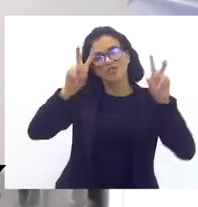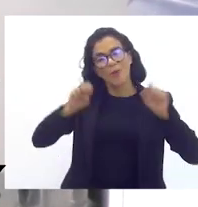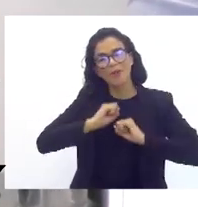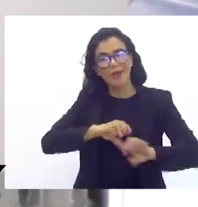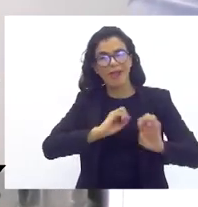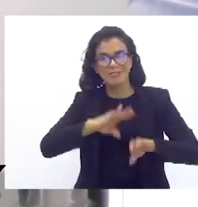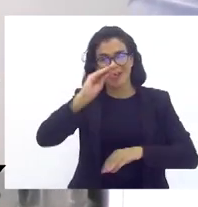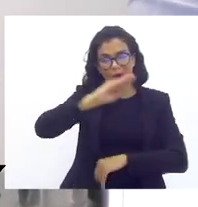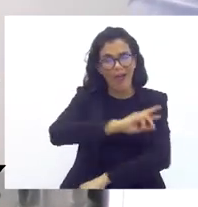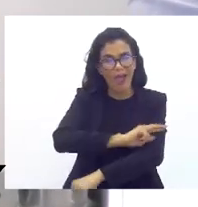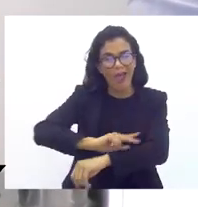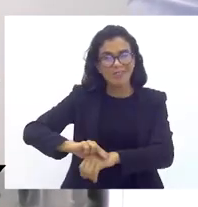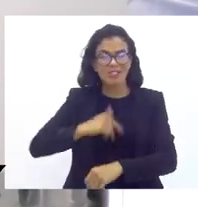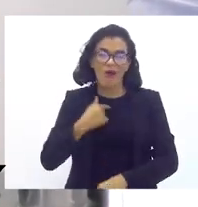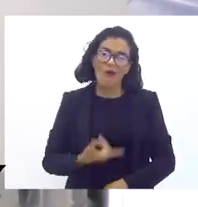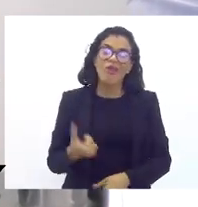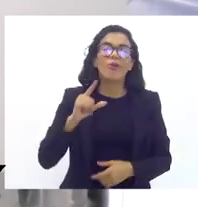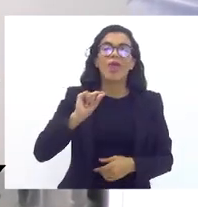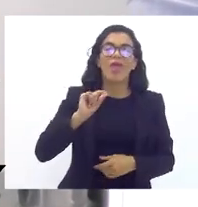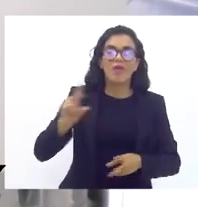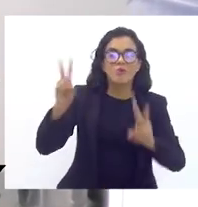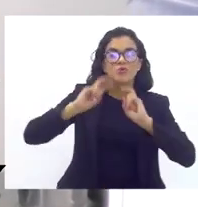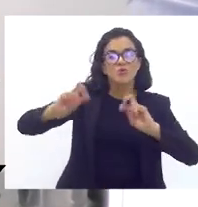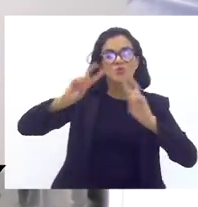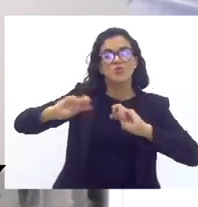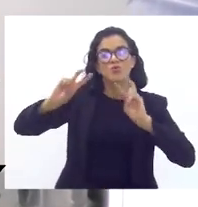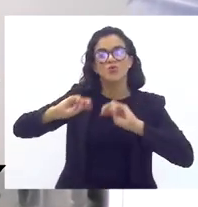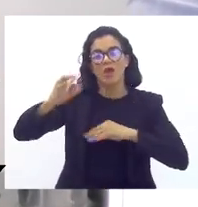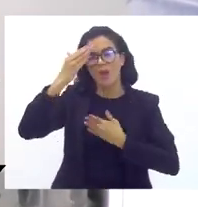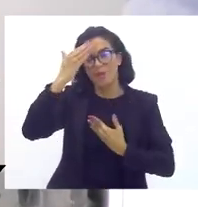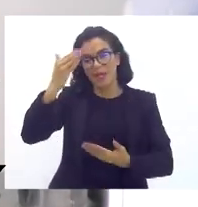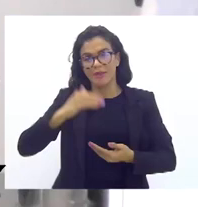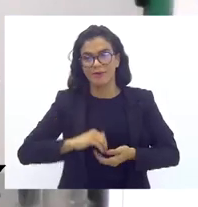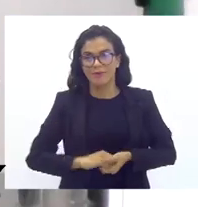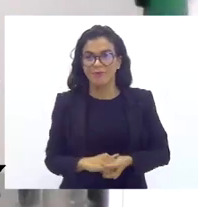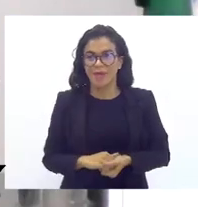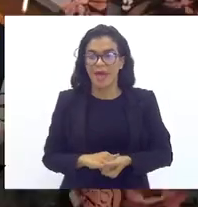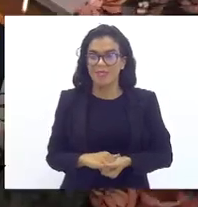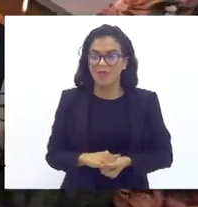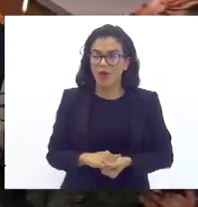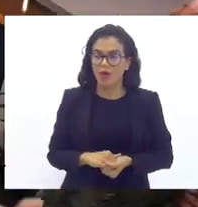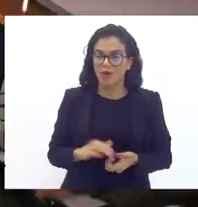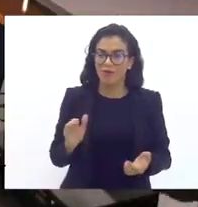racial ganha dinheiro em cima da nossa dor e da nossa morte é isso muito obrigado então